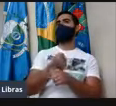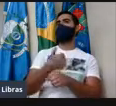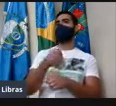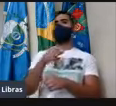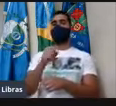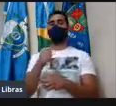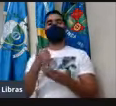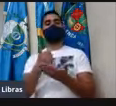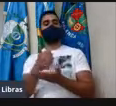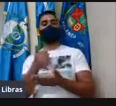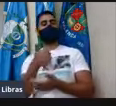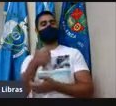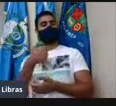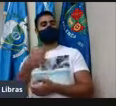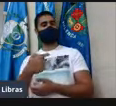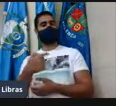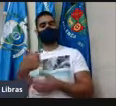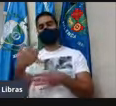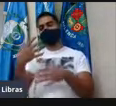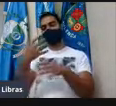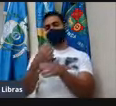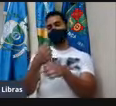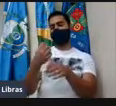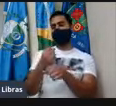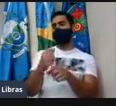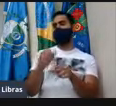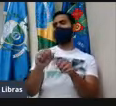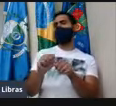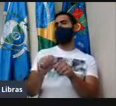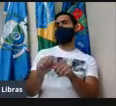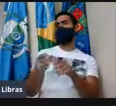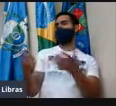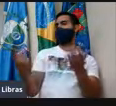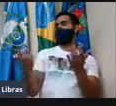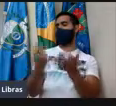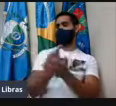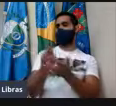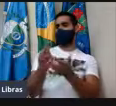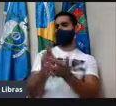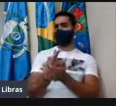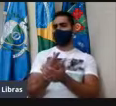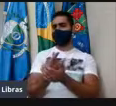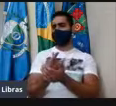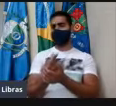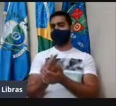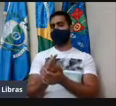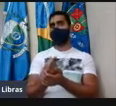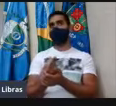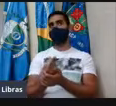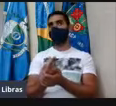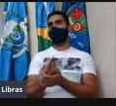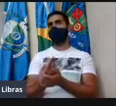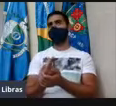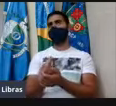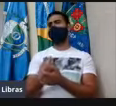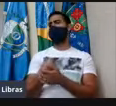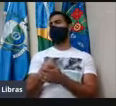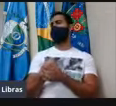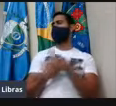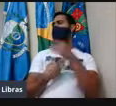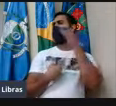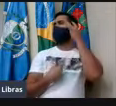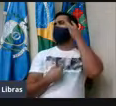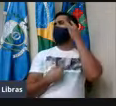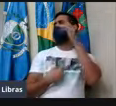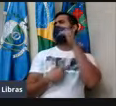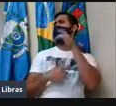17, os cálculos atuariais eles foram feitos de forma errada. E eu acho que, numa oportunidade,